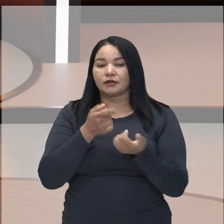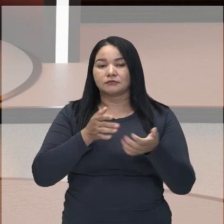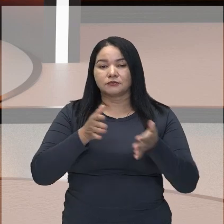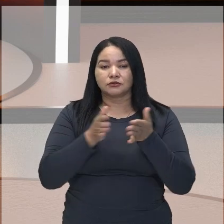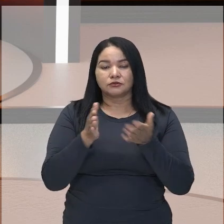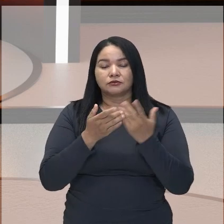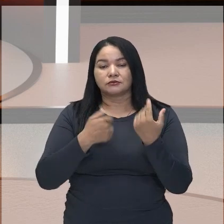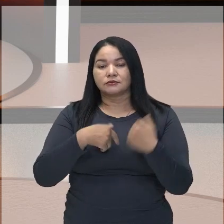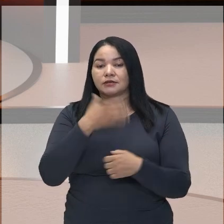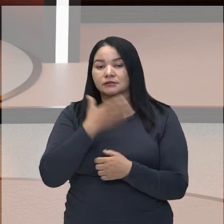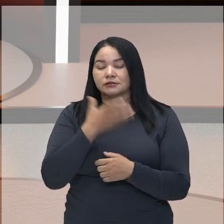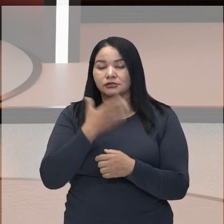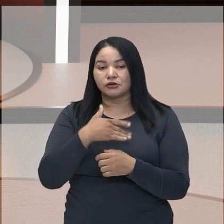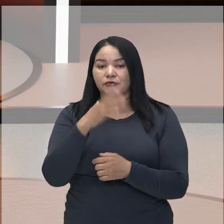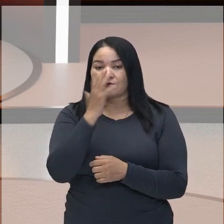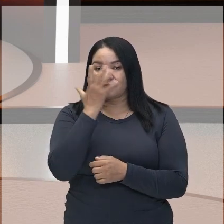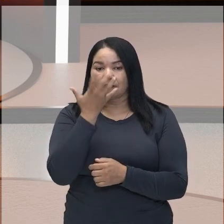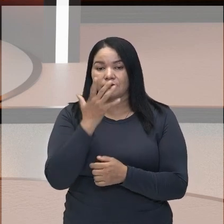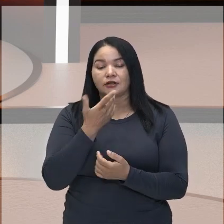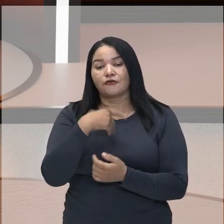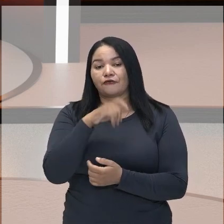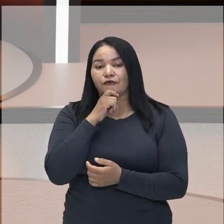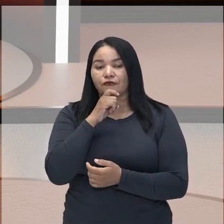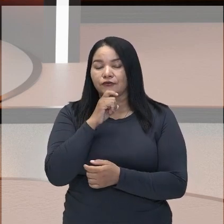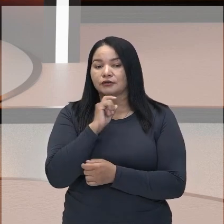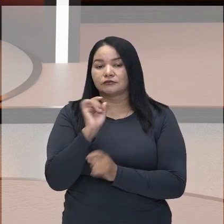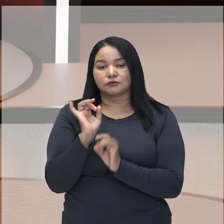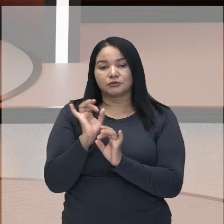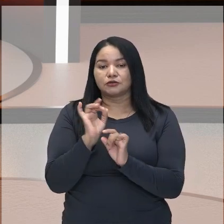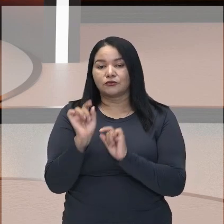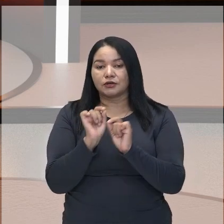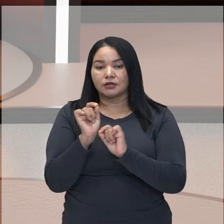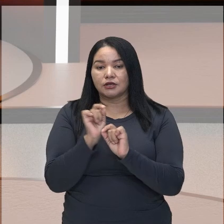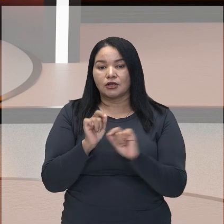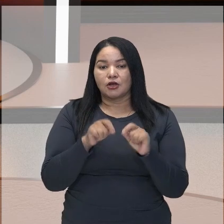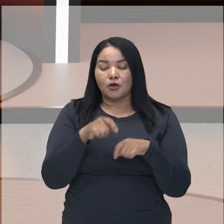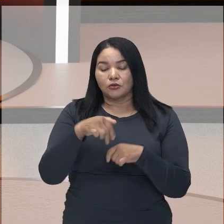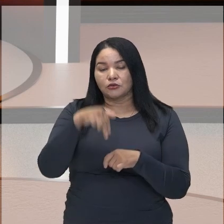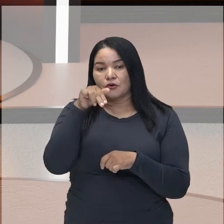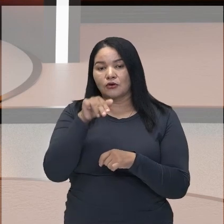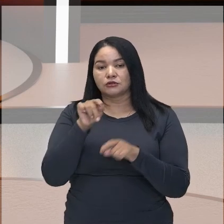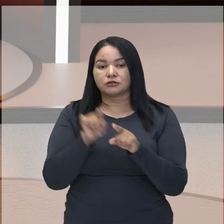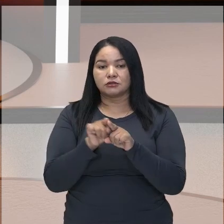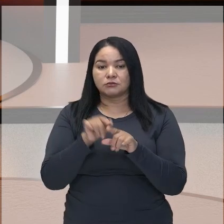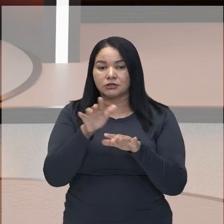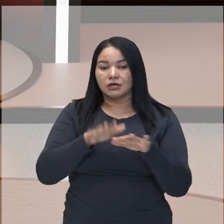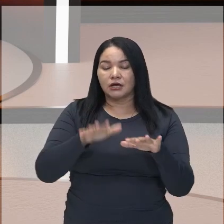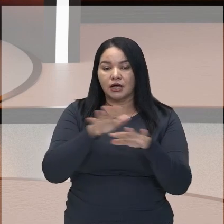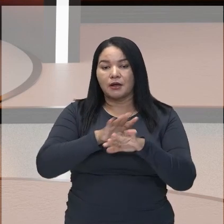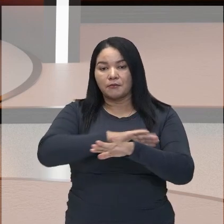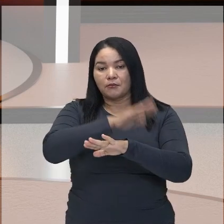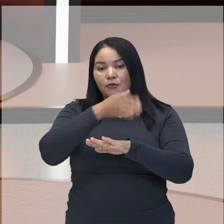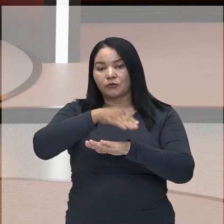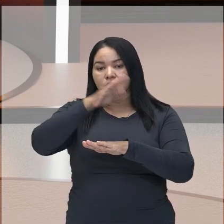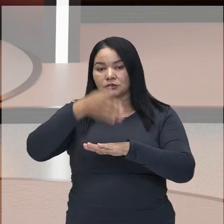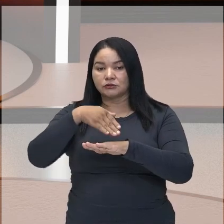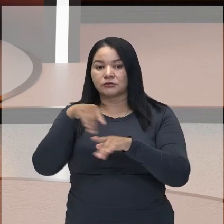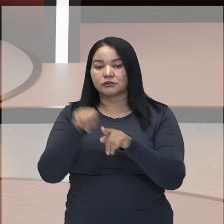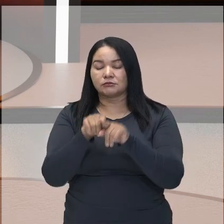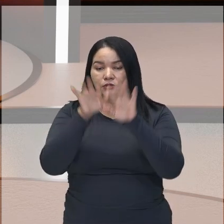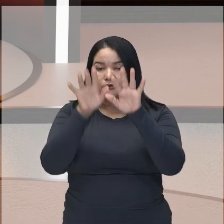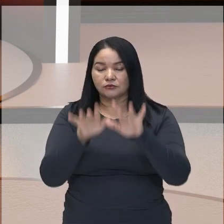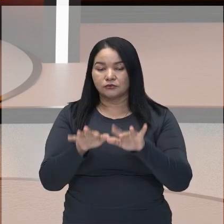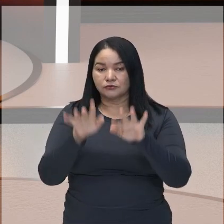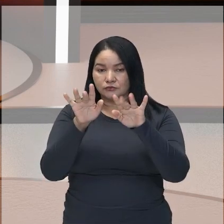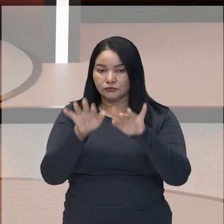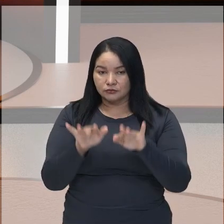dezembro a fevereiro, é frio, especialmente nas regiões norte, nas áreas montanhosas, onde a neve, né, vai